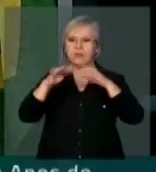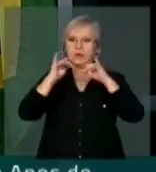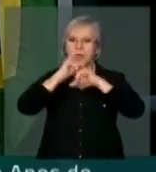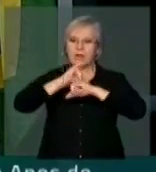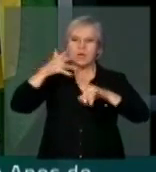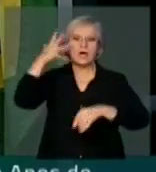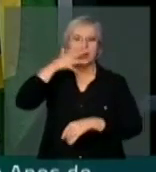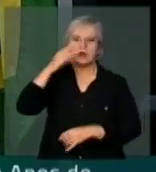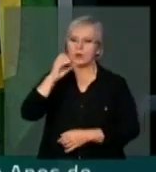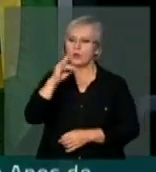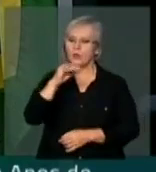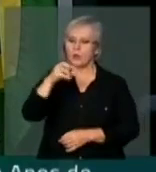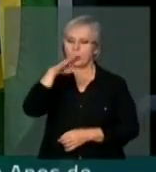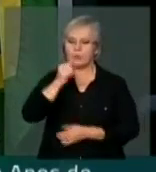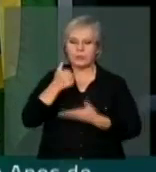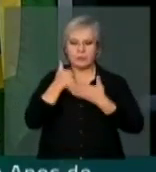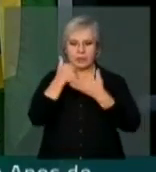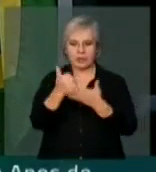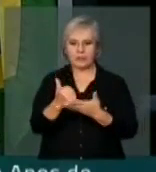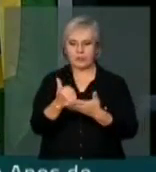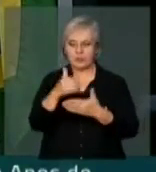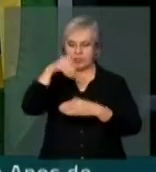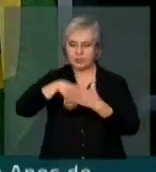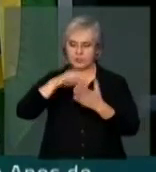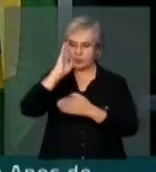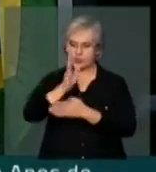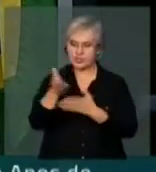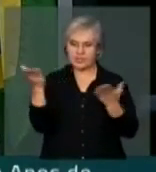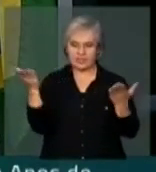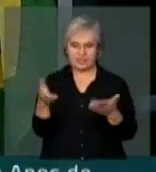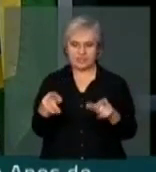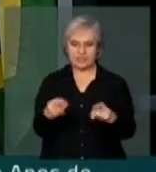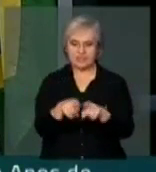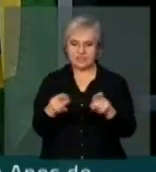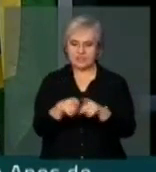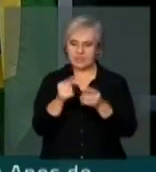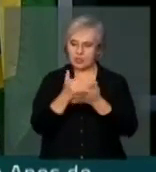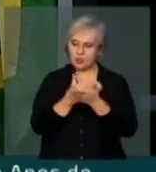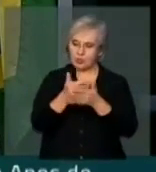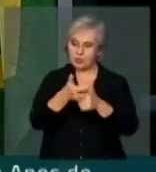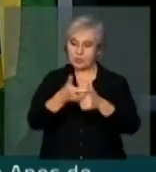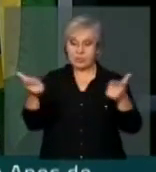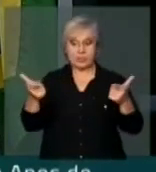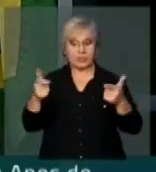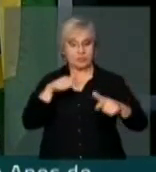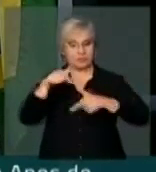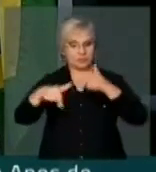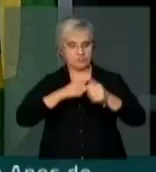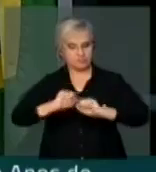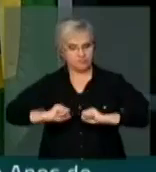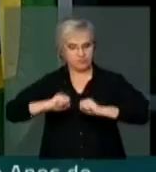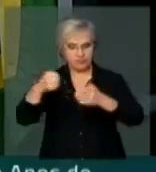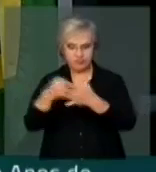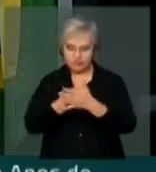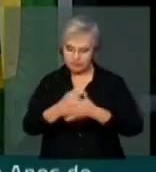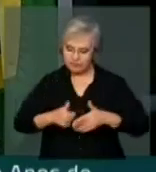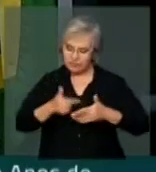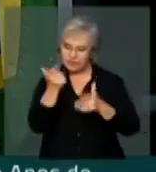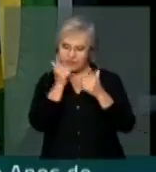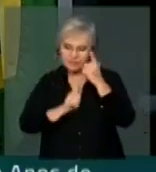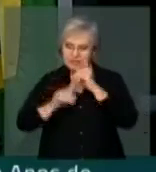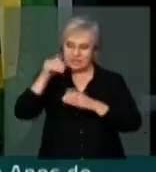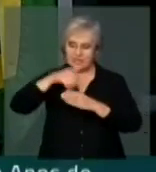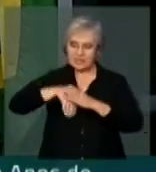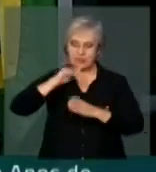12 de janeiro de 1984, inaugurando o ciclo das grandes mobilizações para a realização de eleições diretas